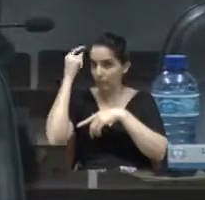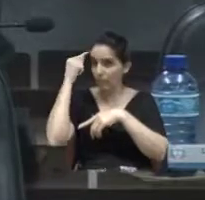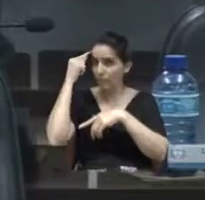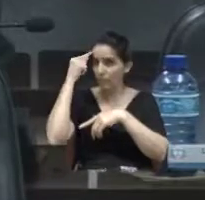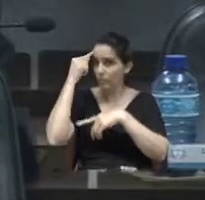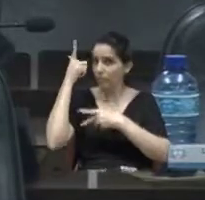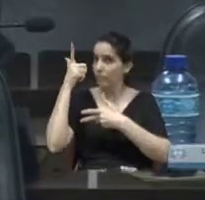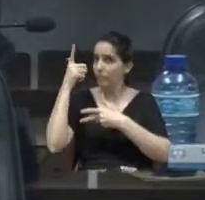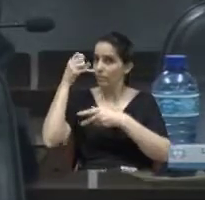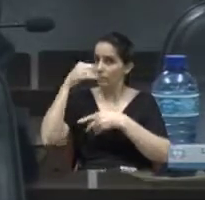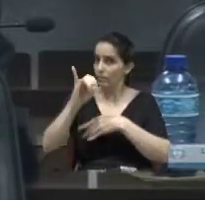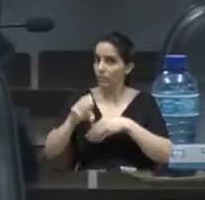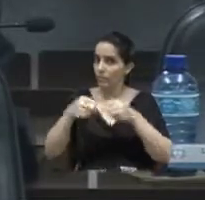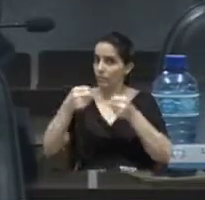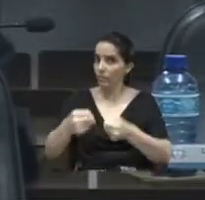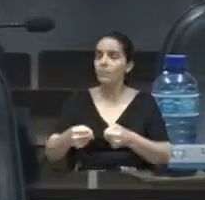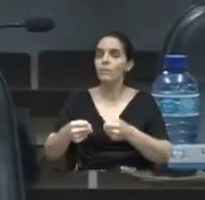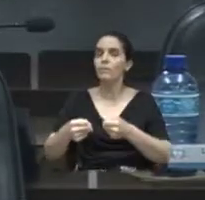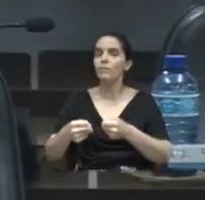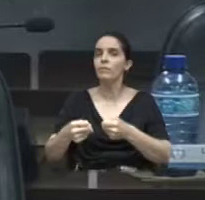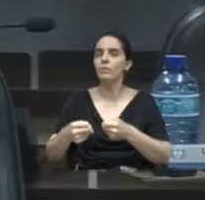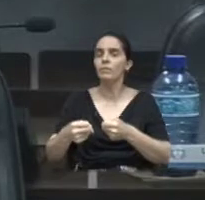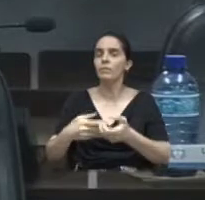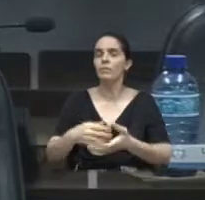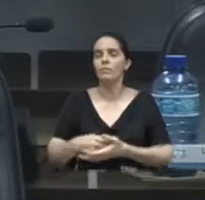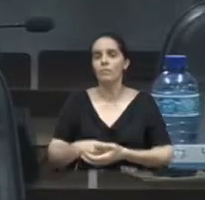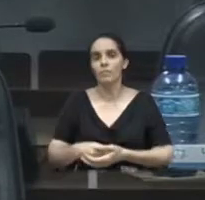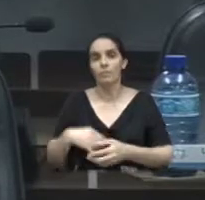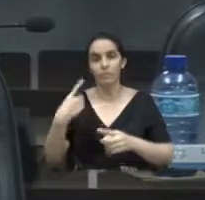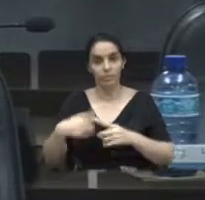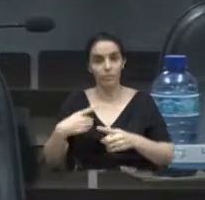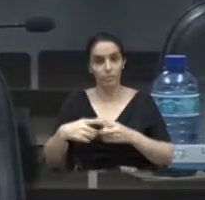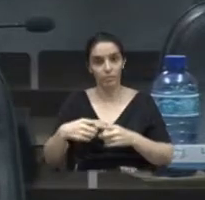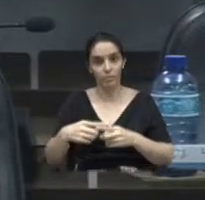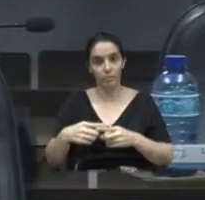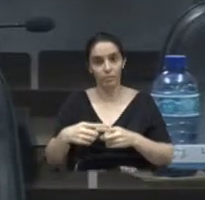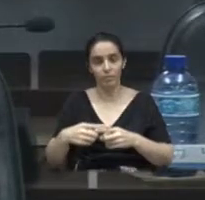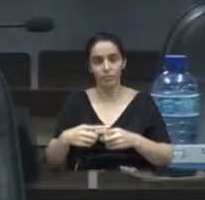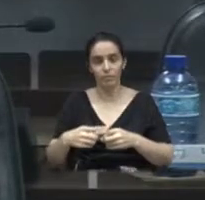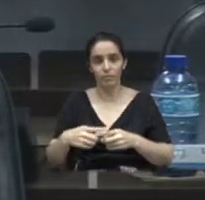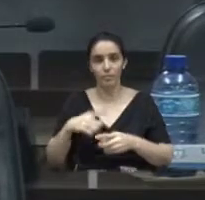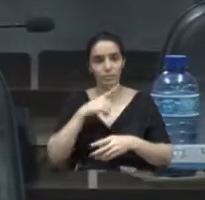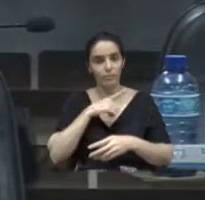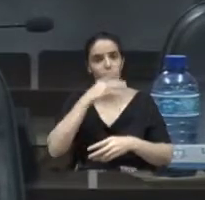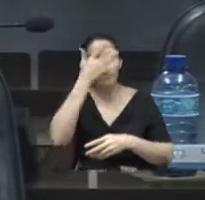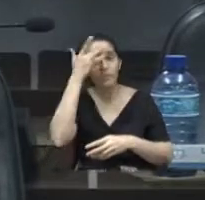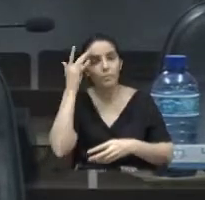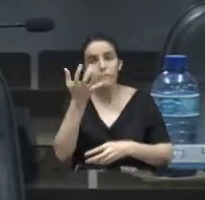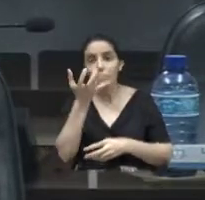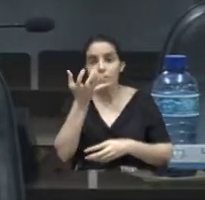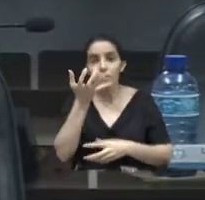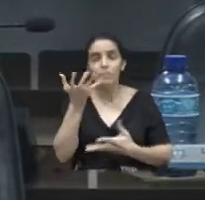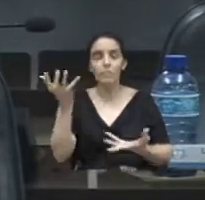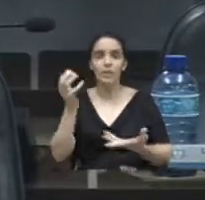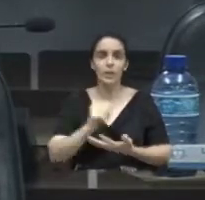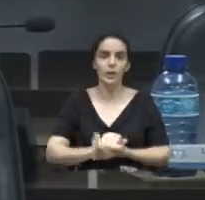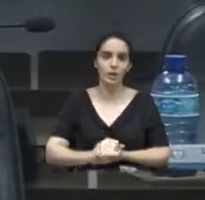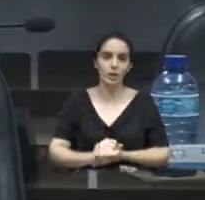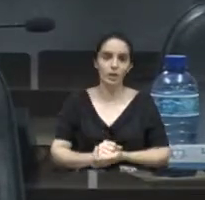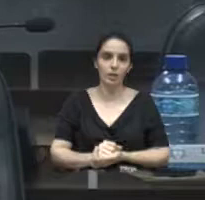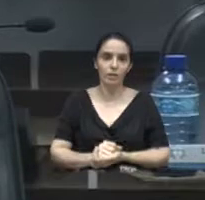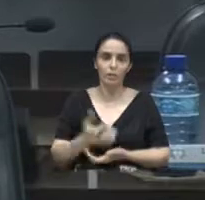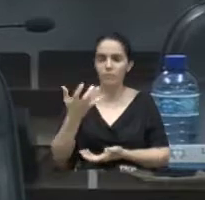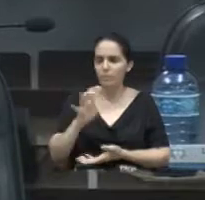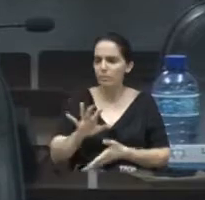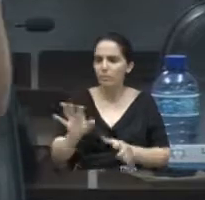nessa viabilidade, nessa possibilidade, porque nós temos interessados. Cidadão que não quer absolutamente nada em